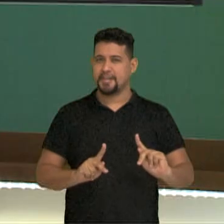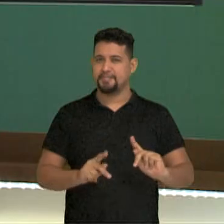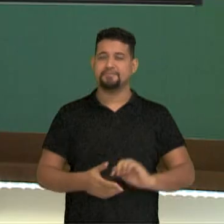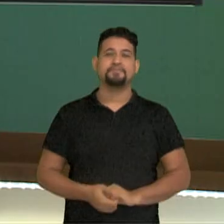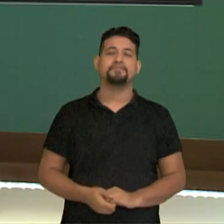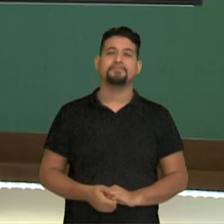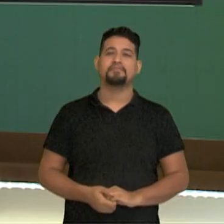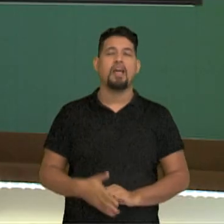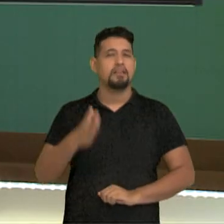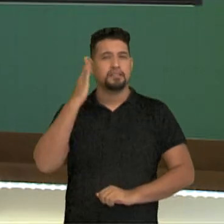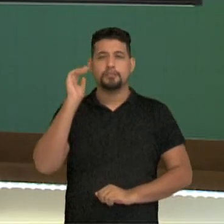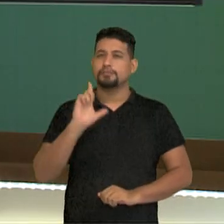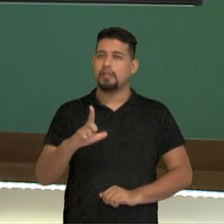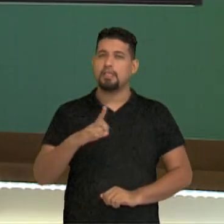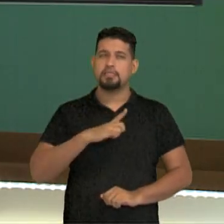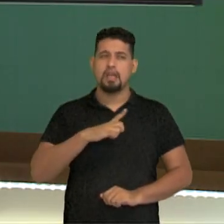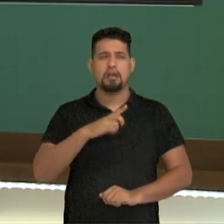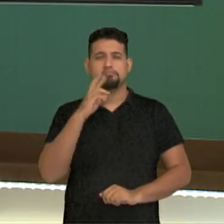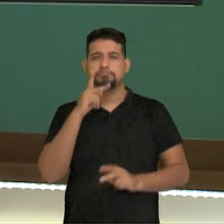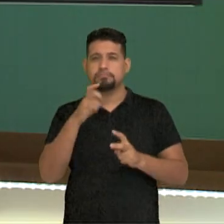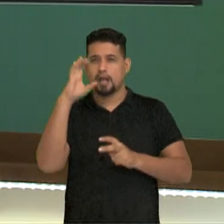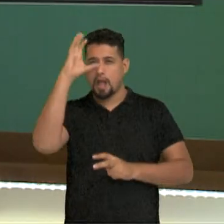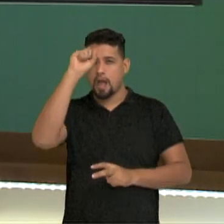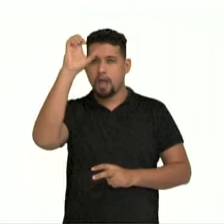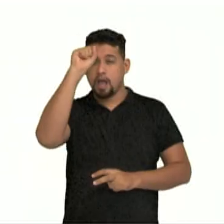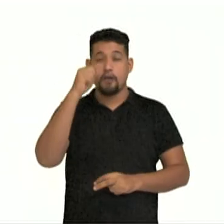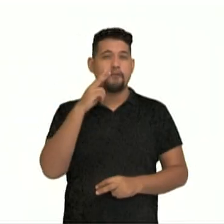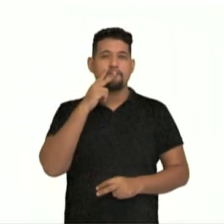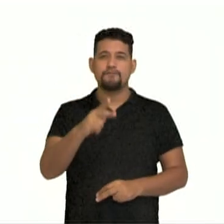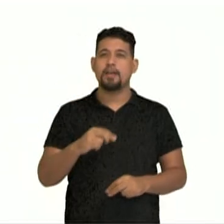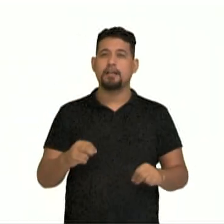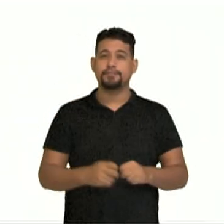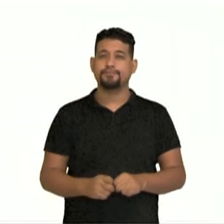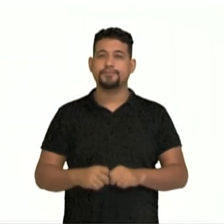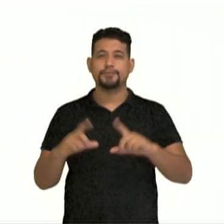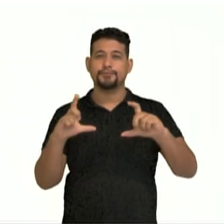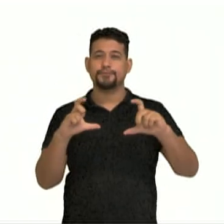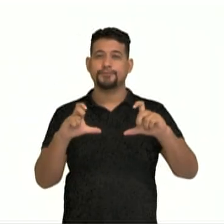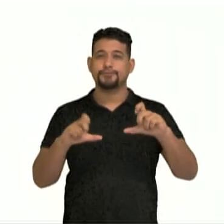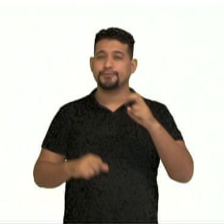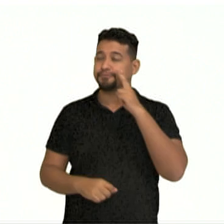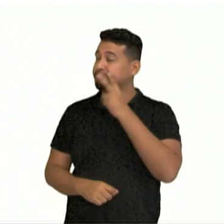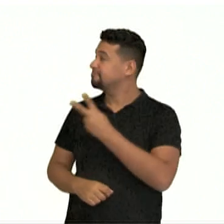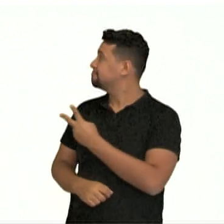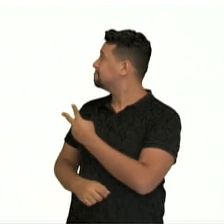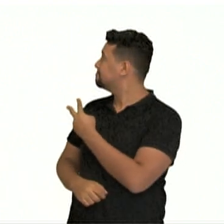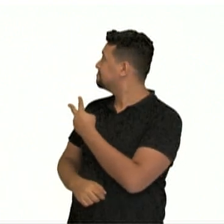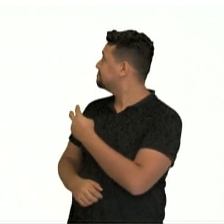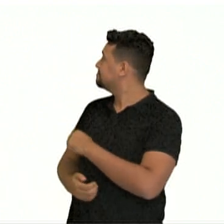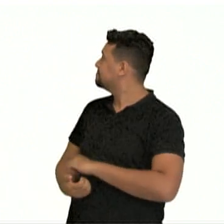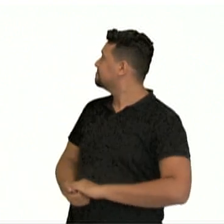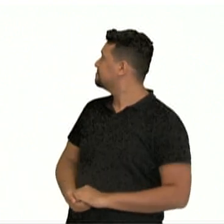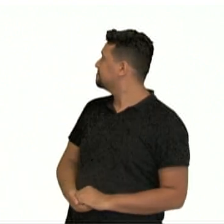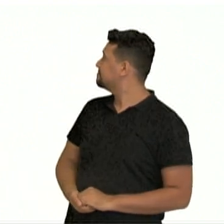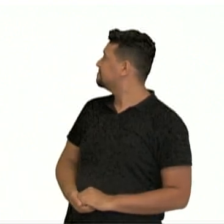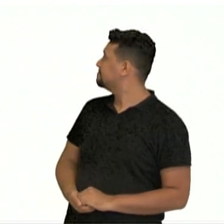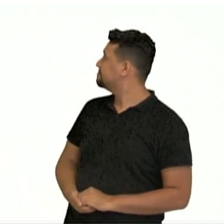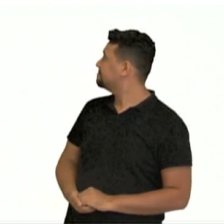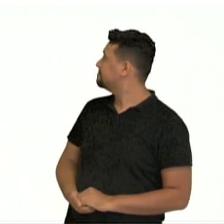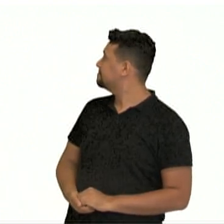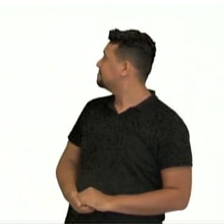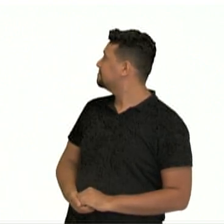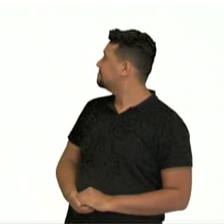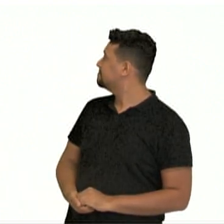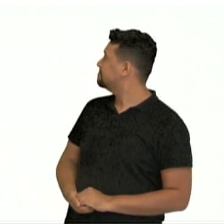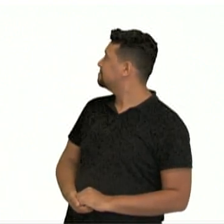Sabendo que você pegou essa parte, dá uma olhada nessa figura. Pessoal, aqui ó, é uma representação de uma ligação